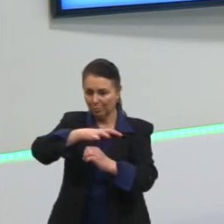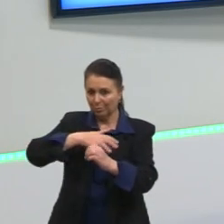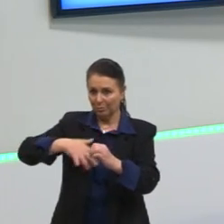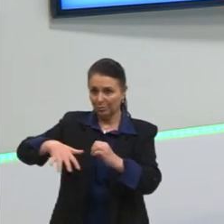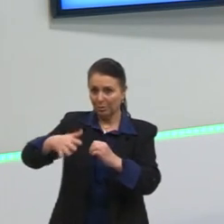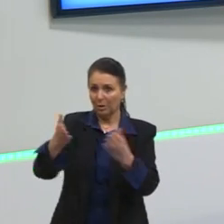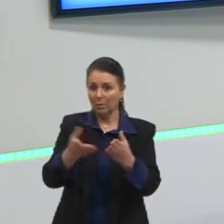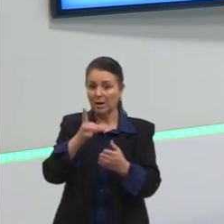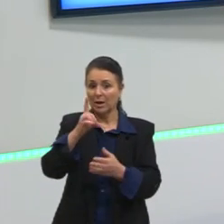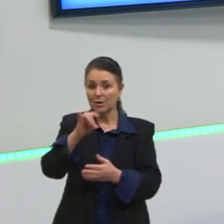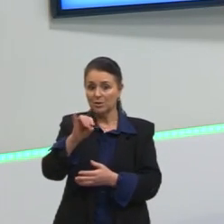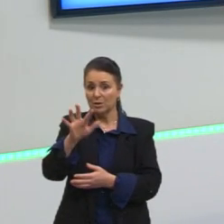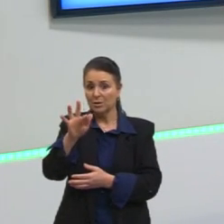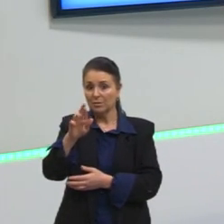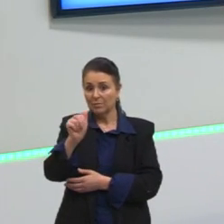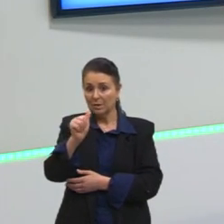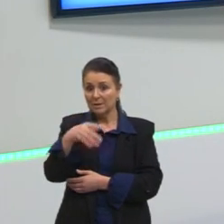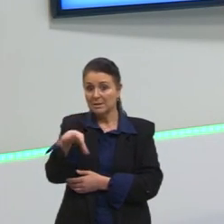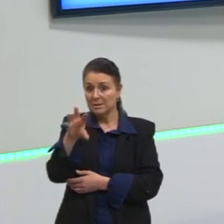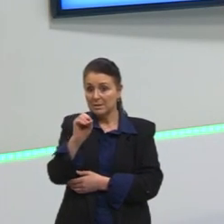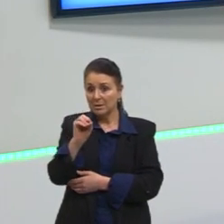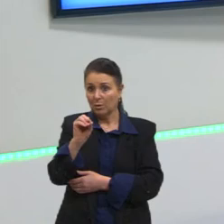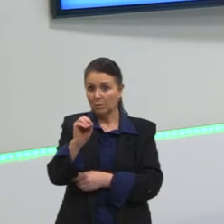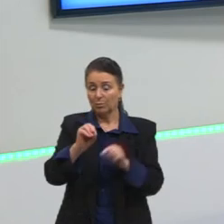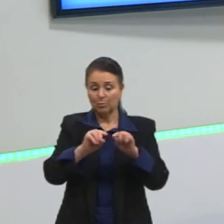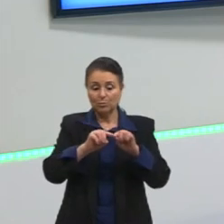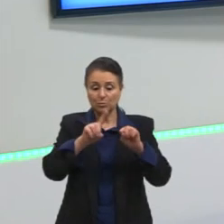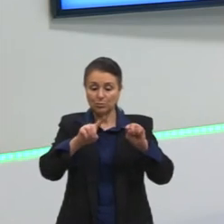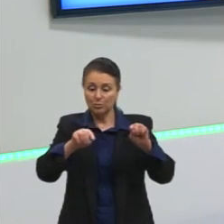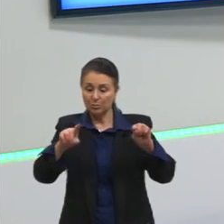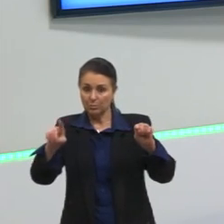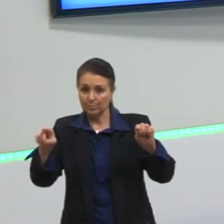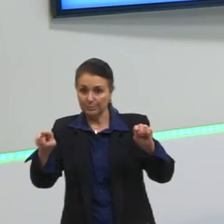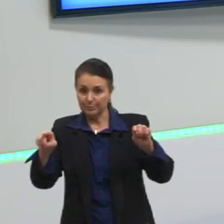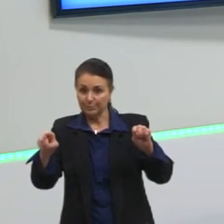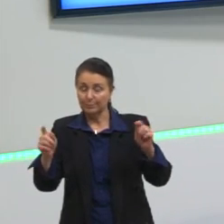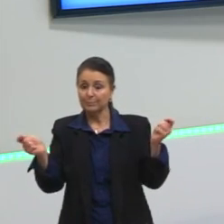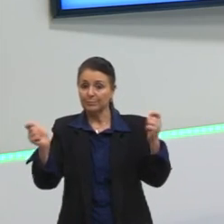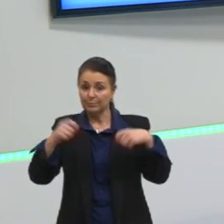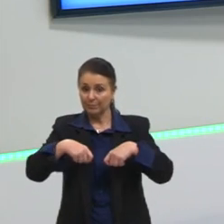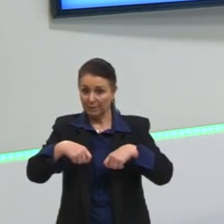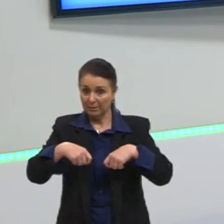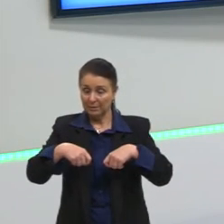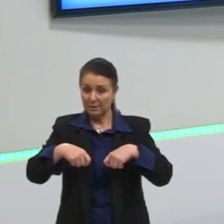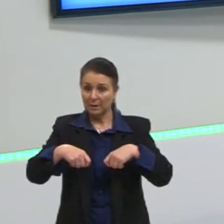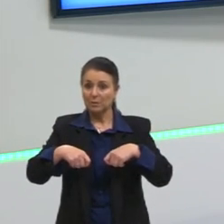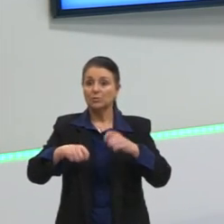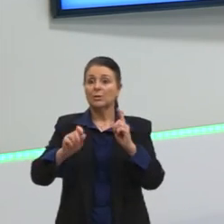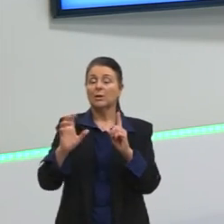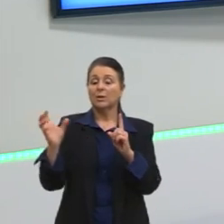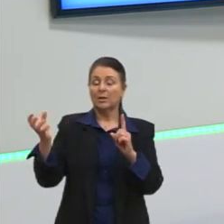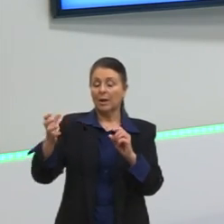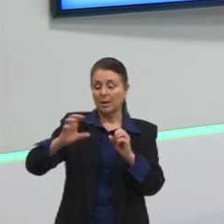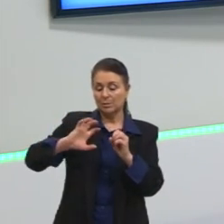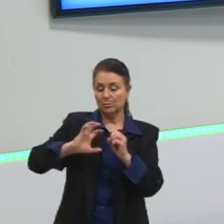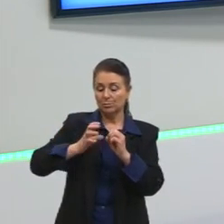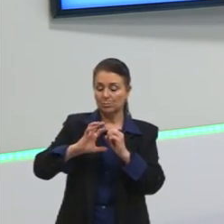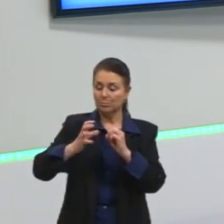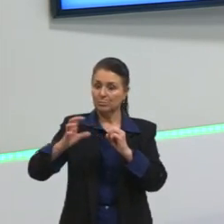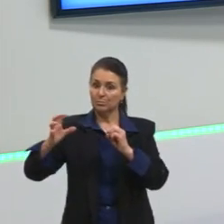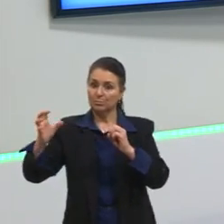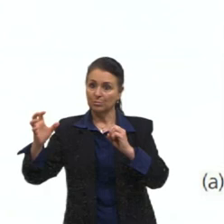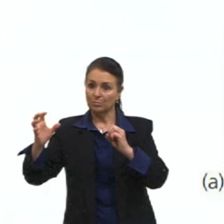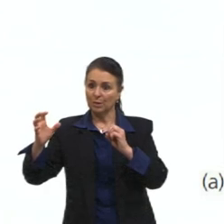Difração de ondas, então. A difração, ela vai tratar da capacidade das ondas de